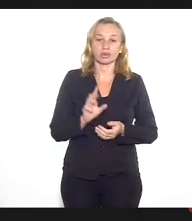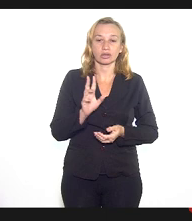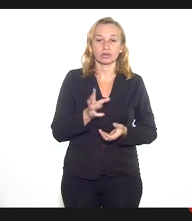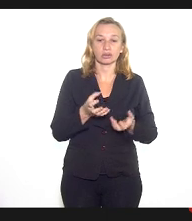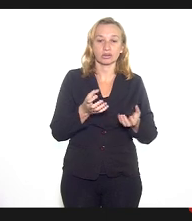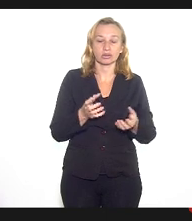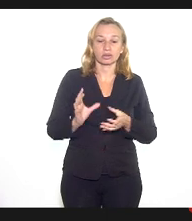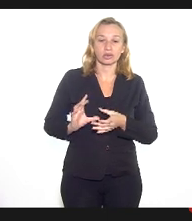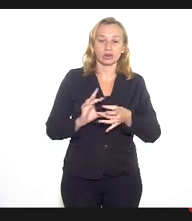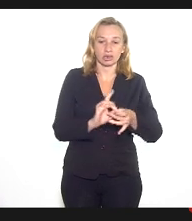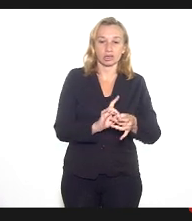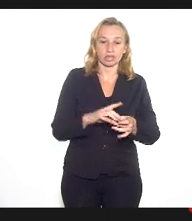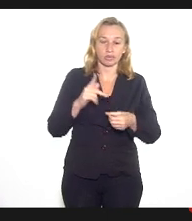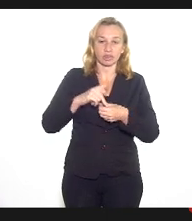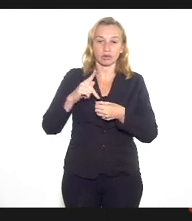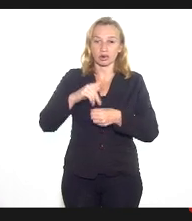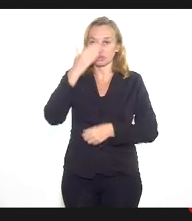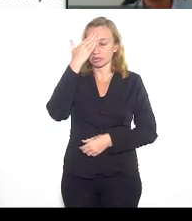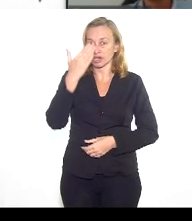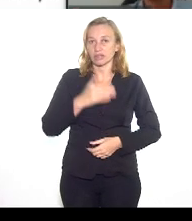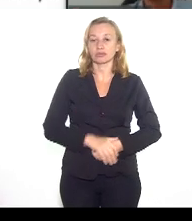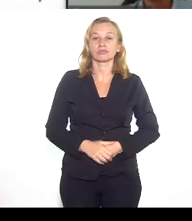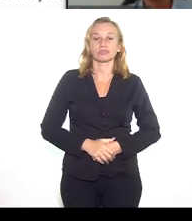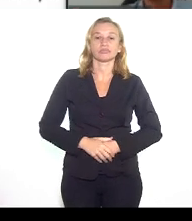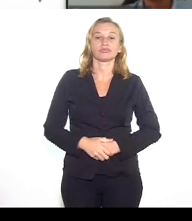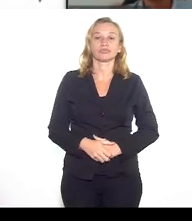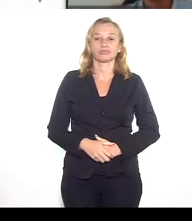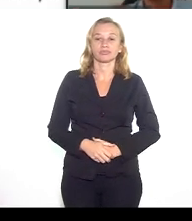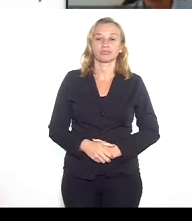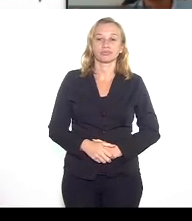como operadora. Muito obrigado.